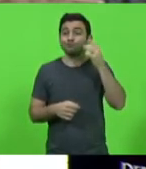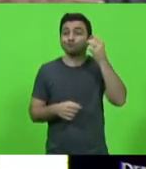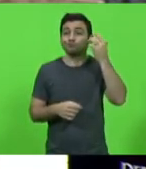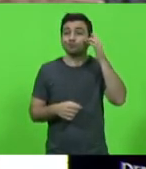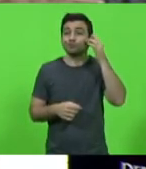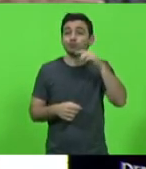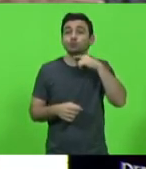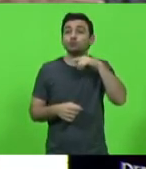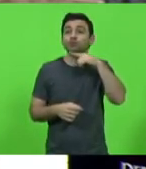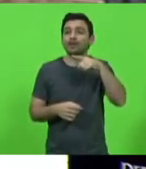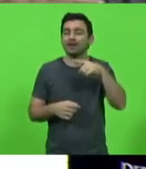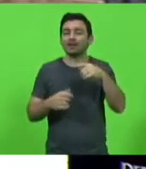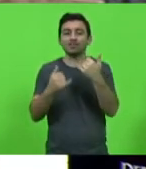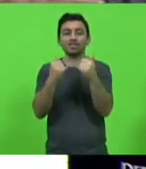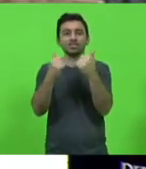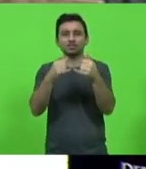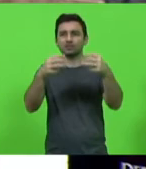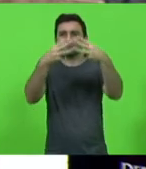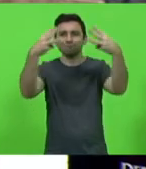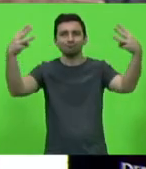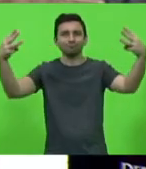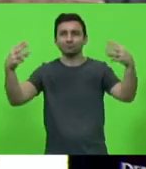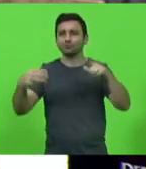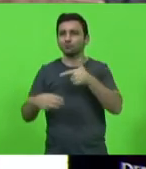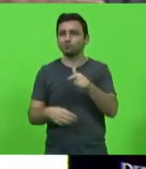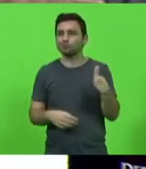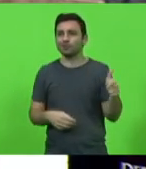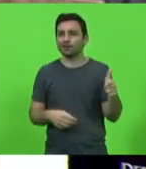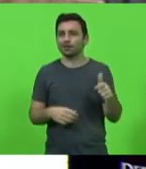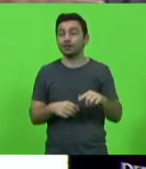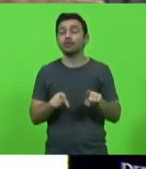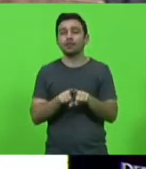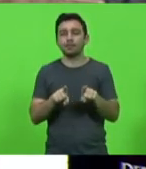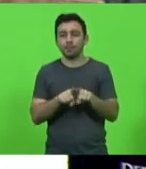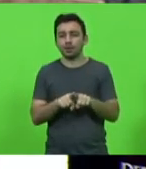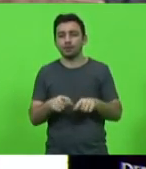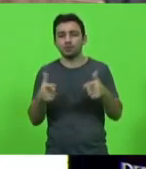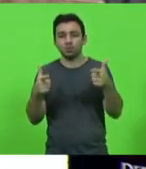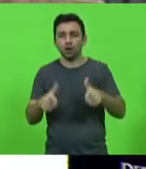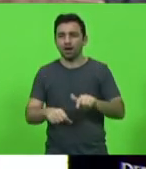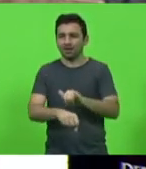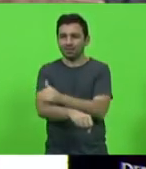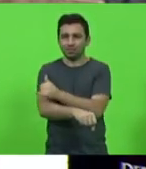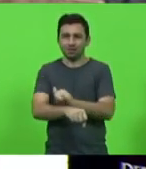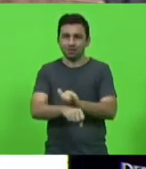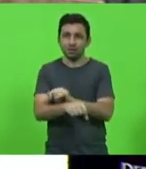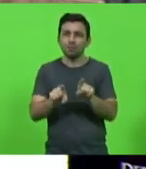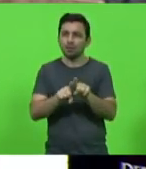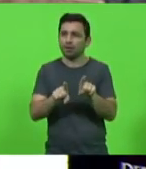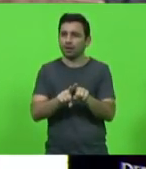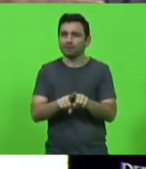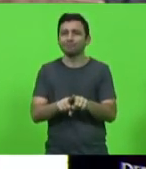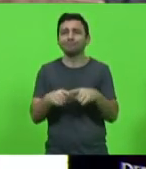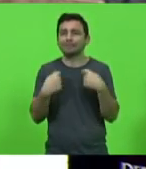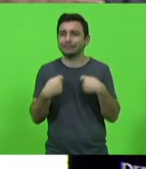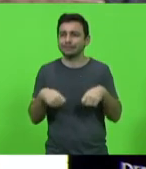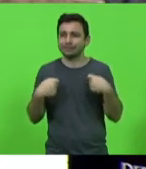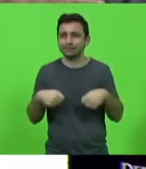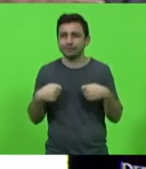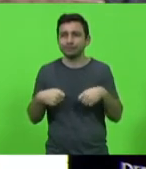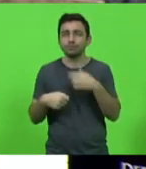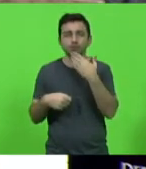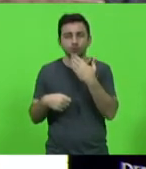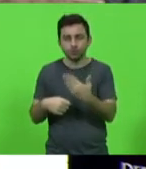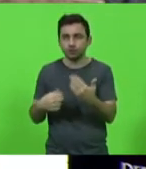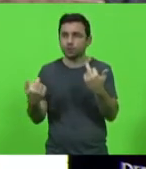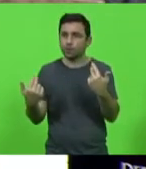energia trifásica. Da mesma forma, em Itapiranga, todas as vezes que a gente vai lá, recebe a mesma demanda. Na Comissão de Agricultura, eu